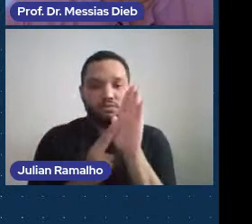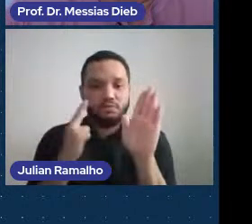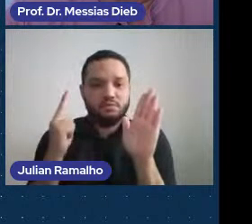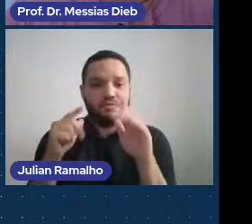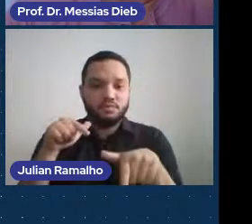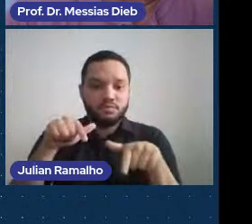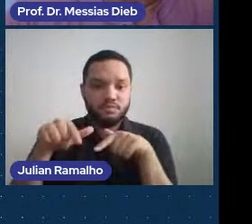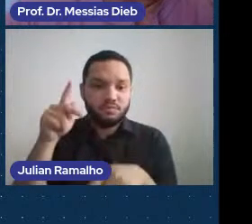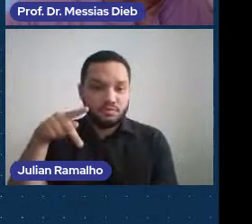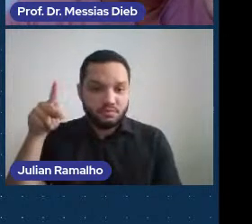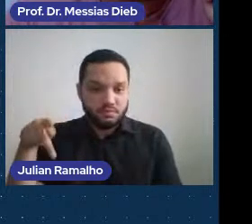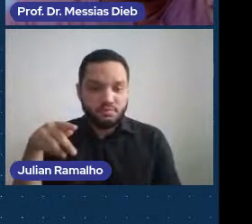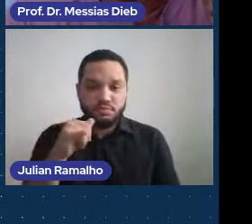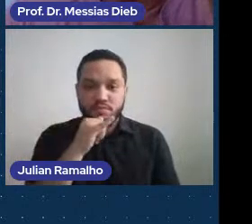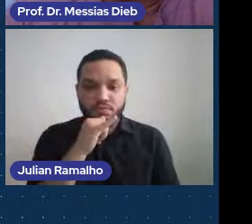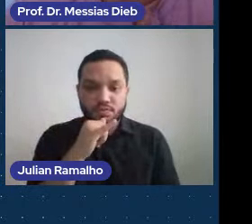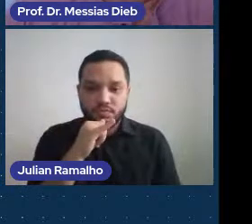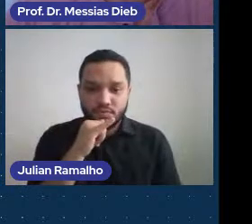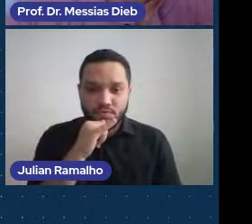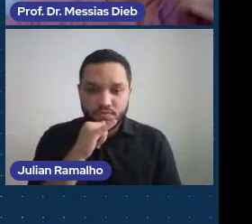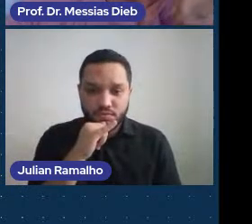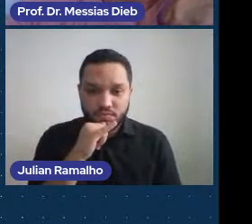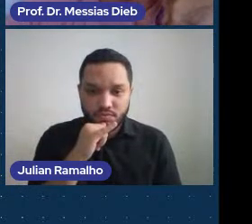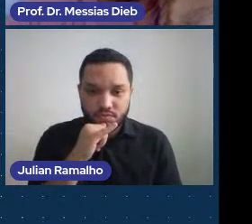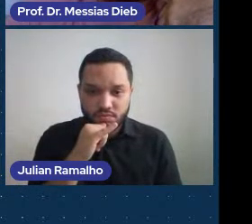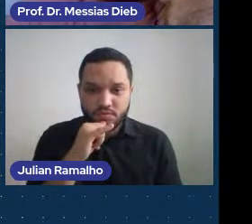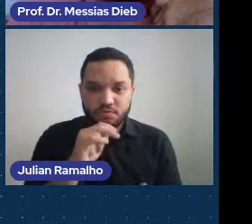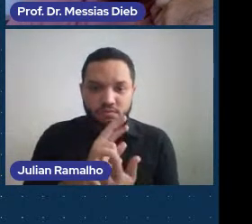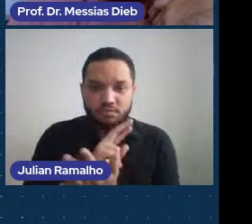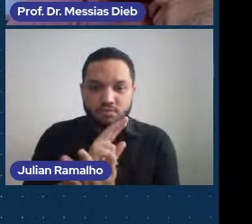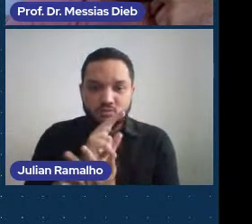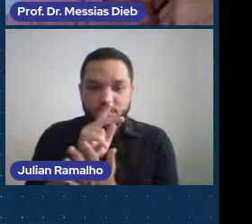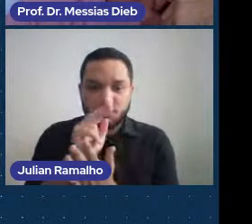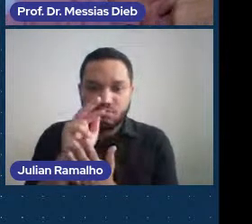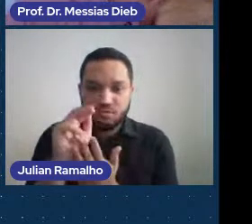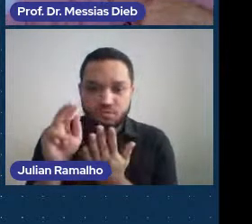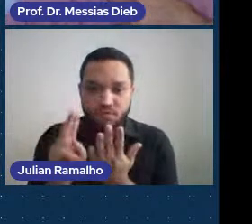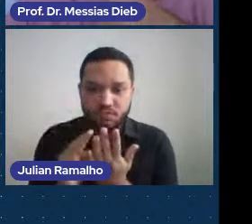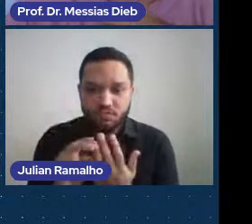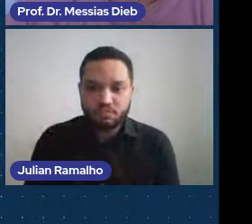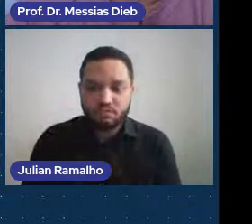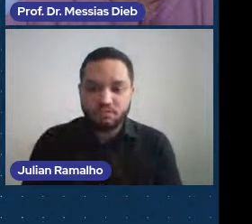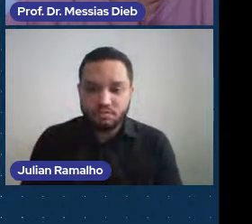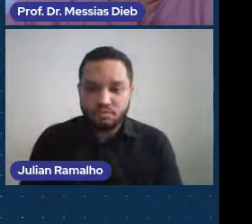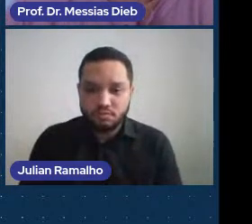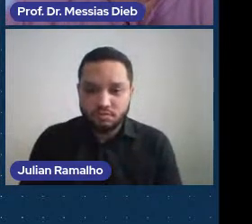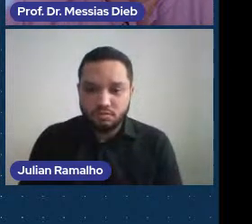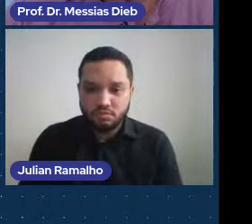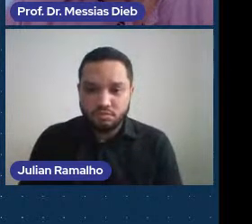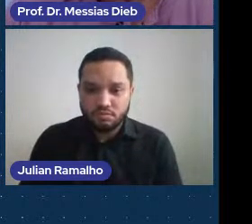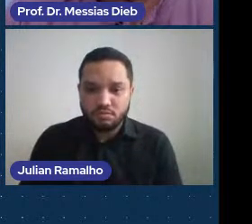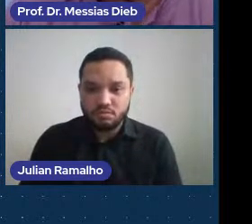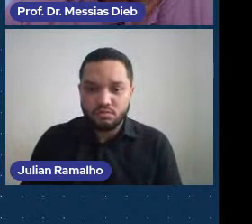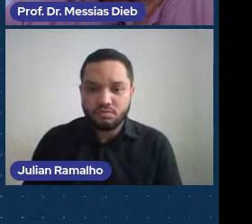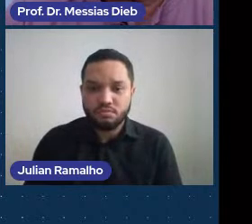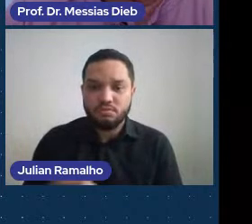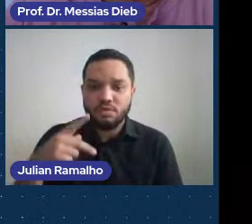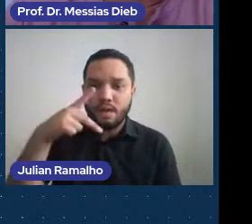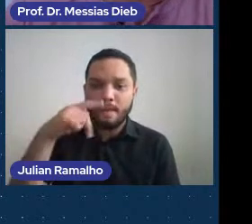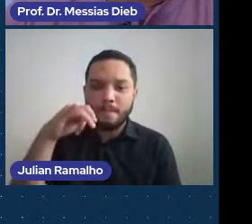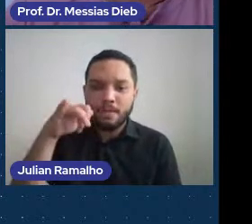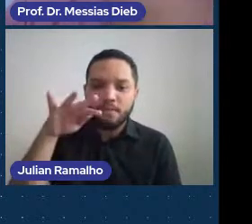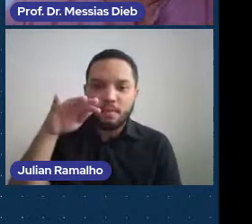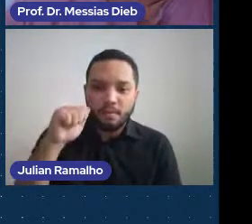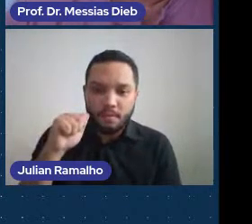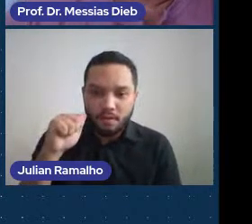Então, nós temos aqui, por exemplo, Maurice Tardif, o Ibernon, a Selma Garrido Pimenta, né, que são autores